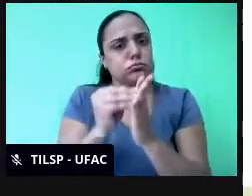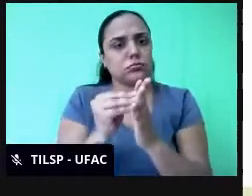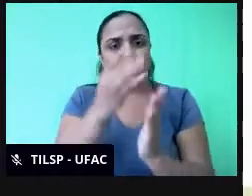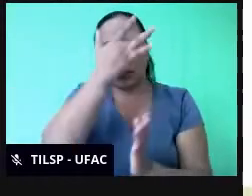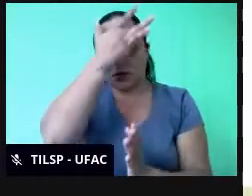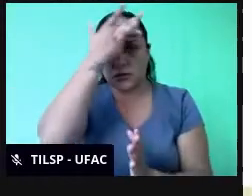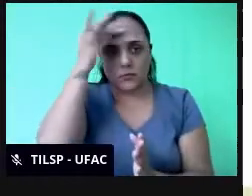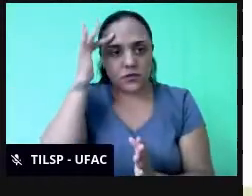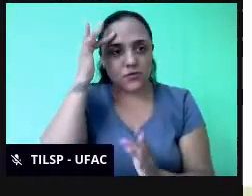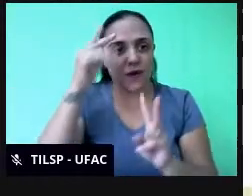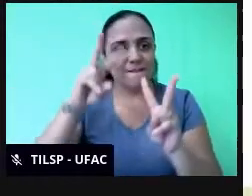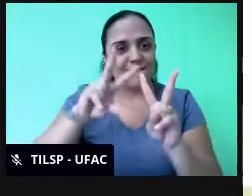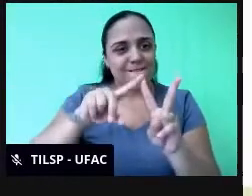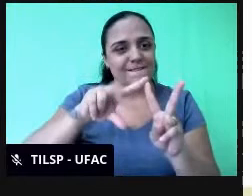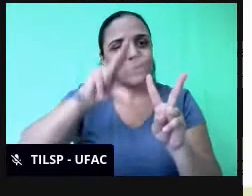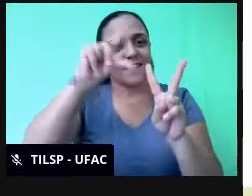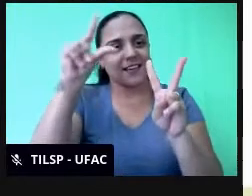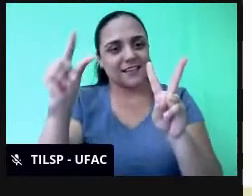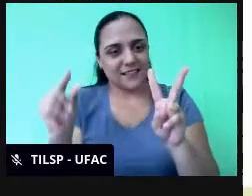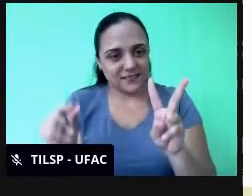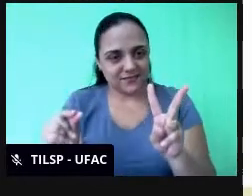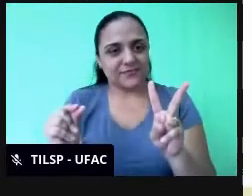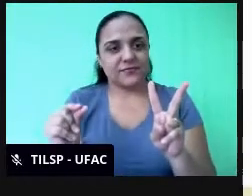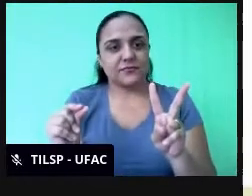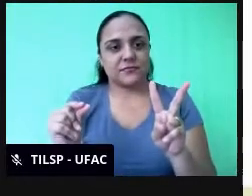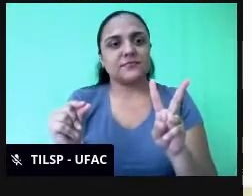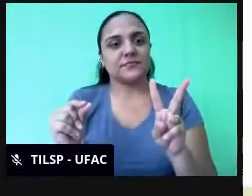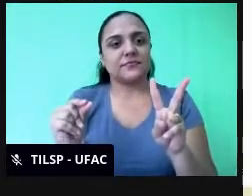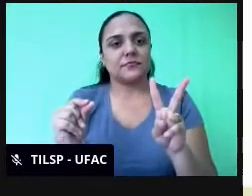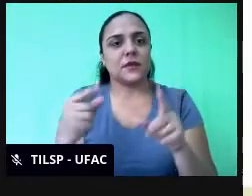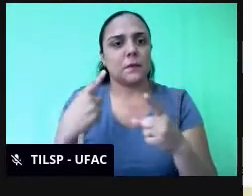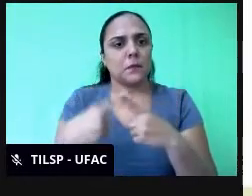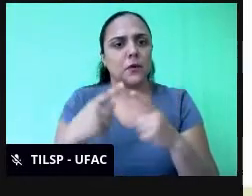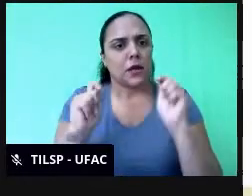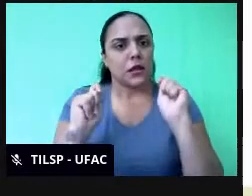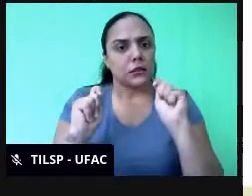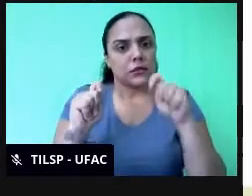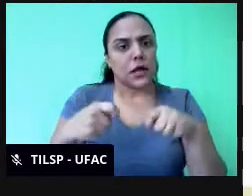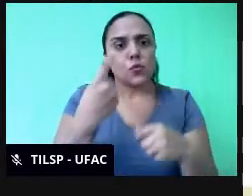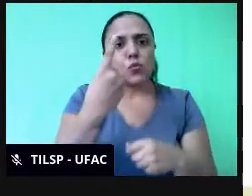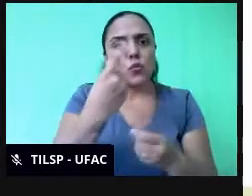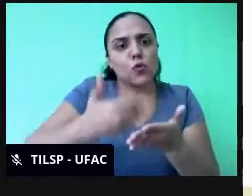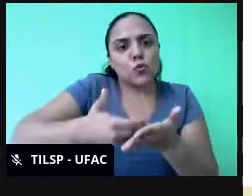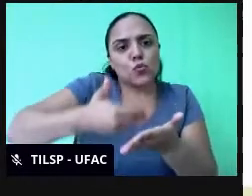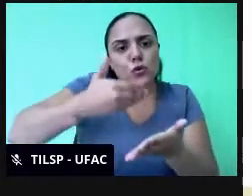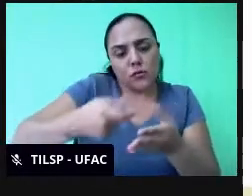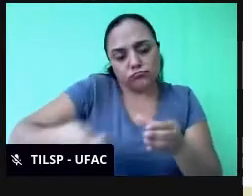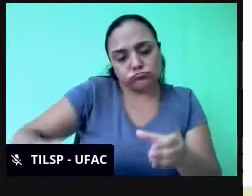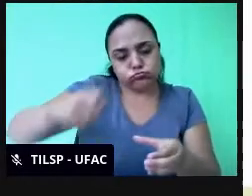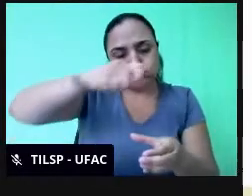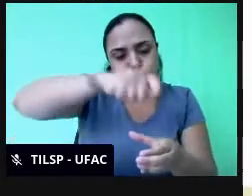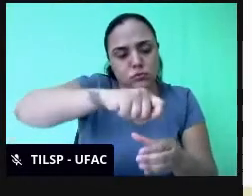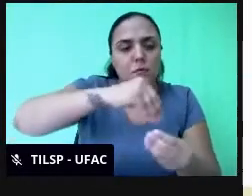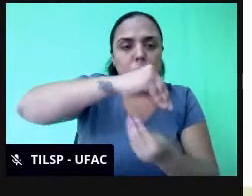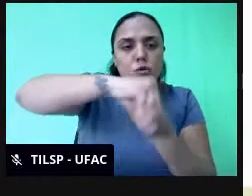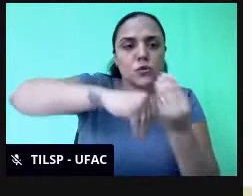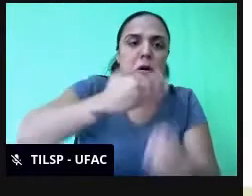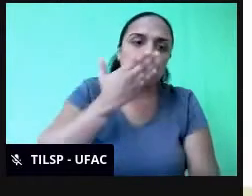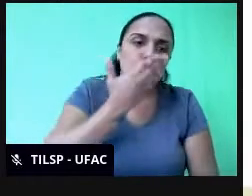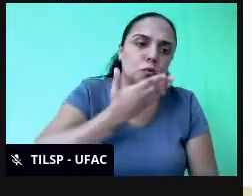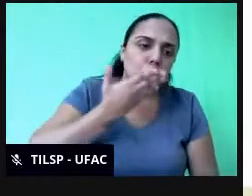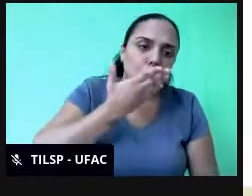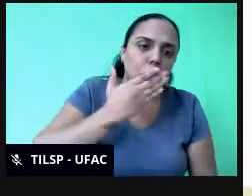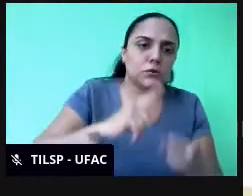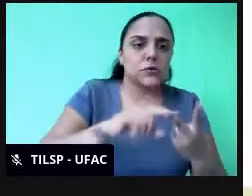indivíduos veganos. Por quê, gente? É possível colocar em preparações doces, em bebidas